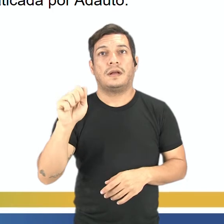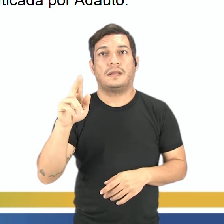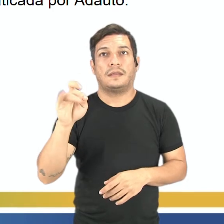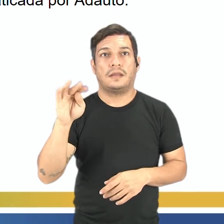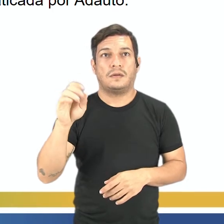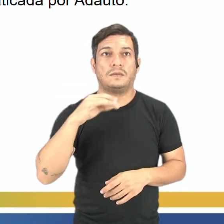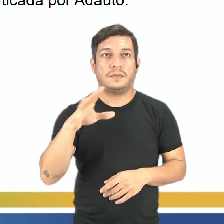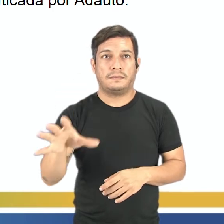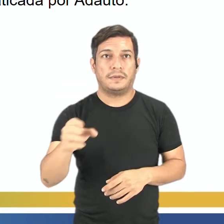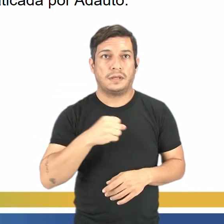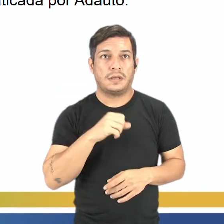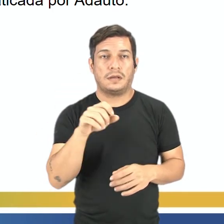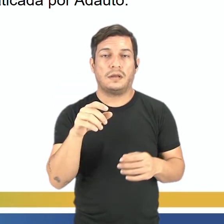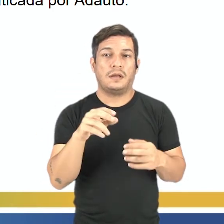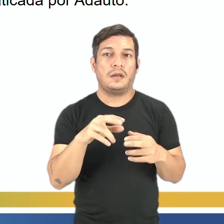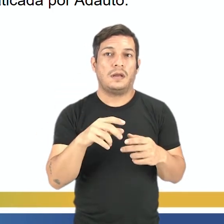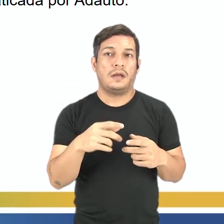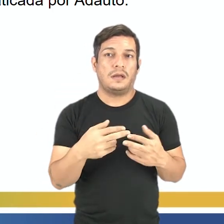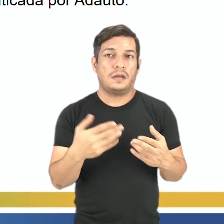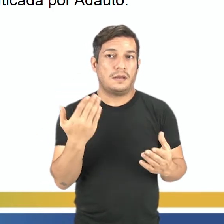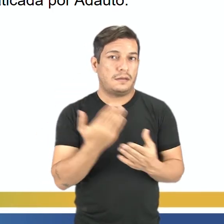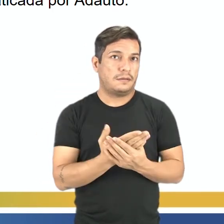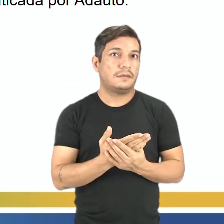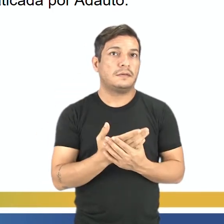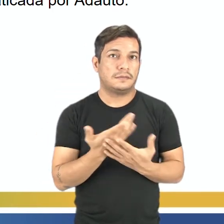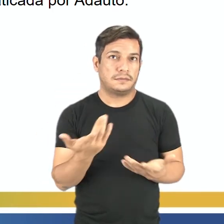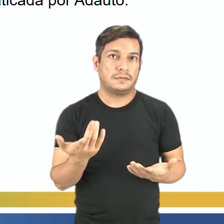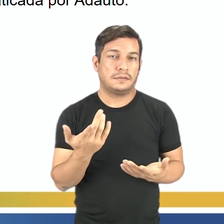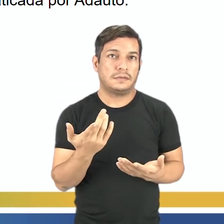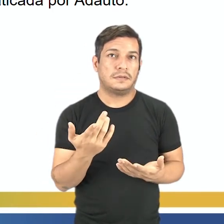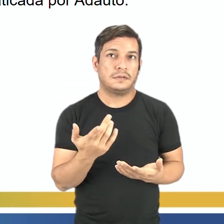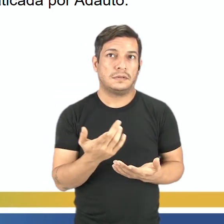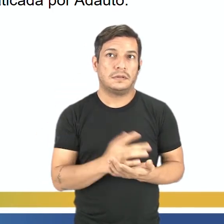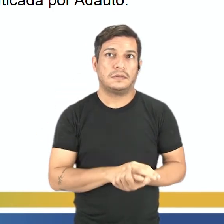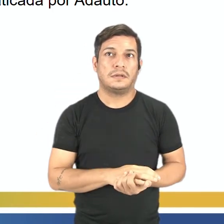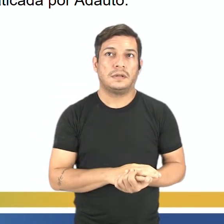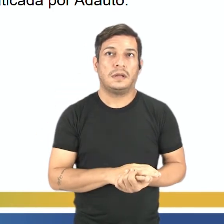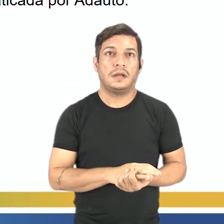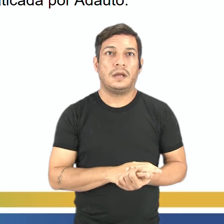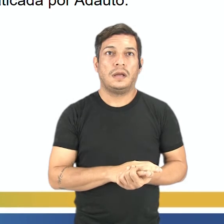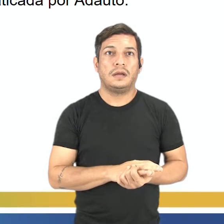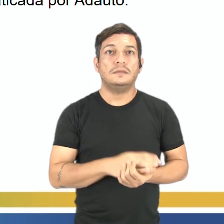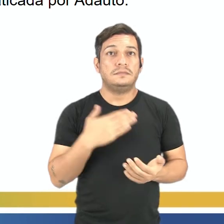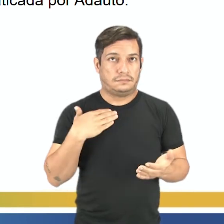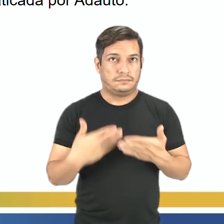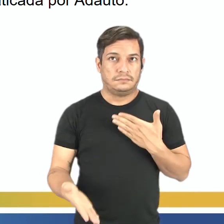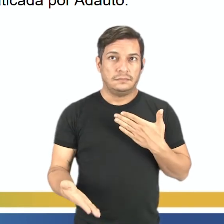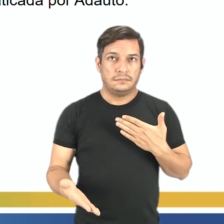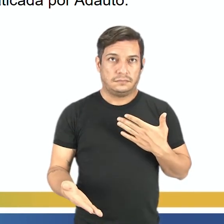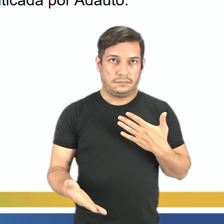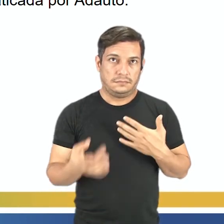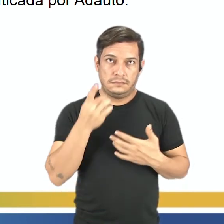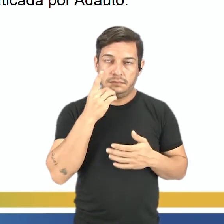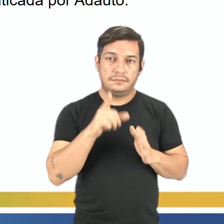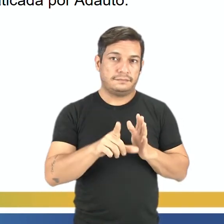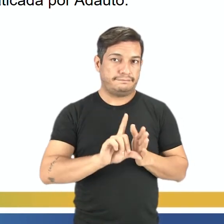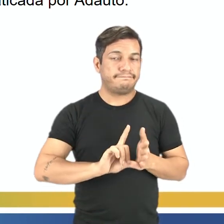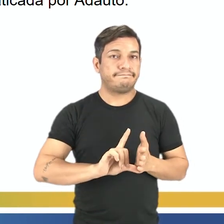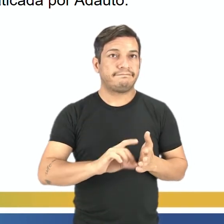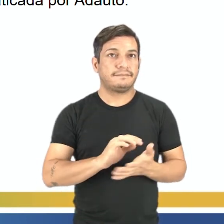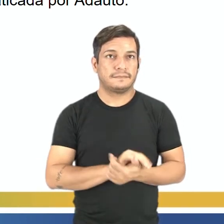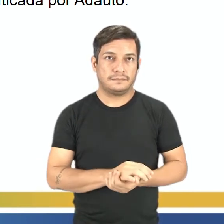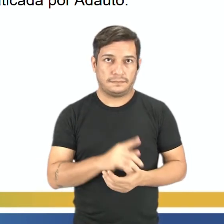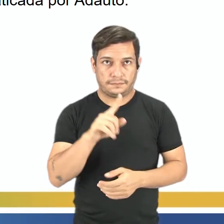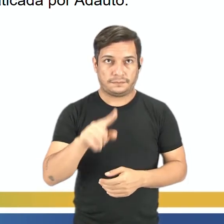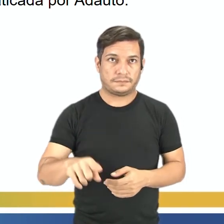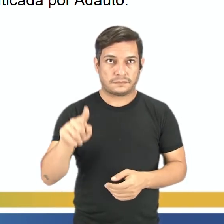seguinte, foi até Adalto para recuperar os seus bens. Então, para recuperar os bens que perdera